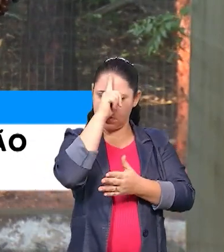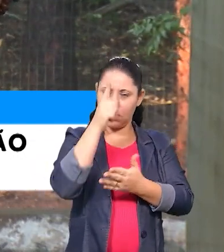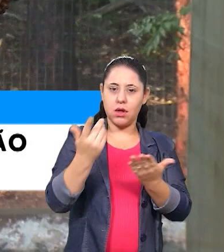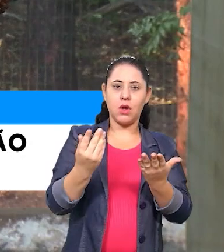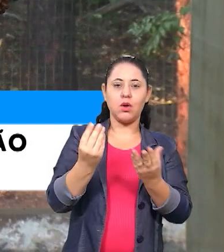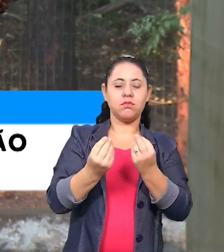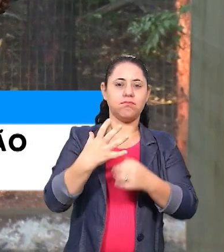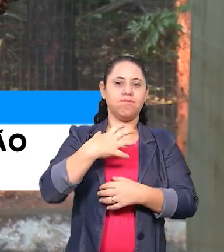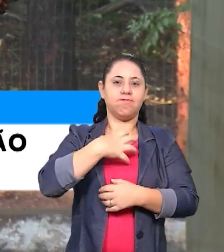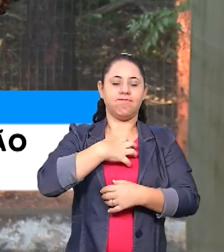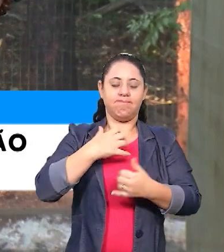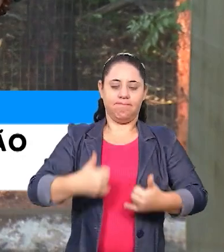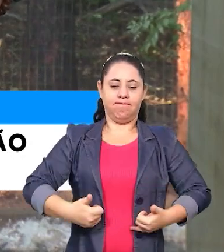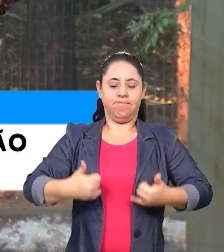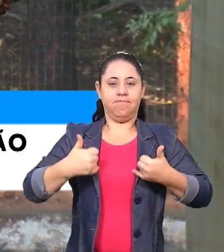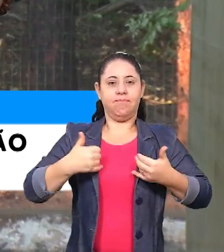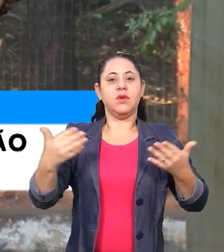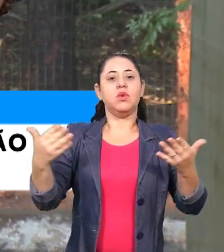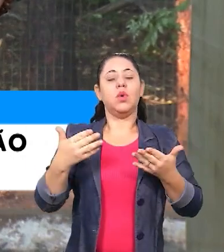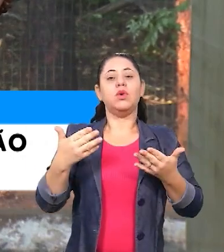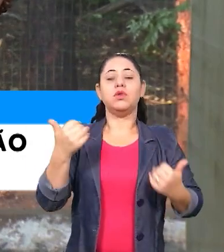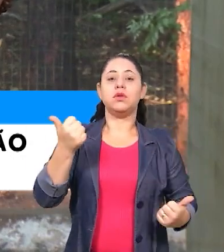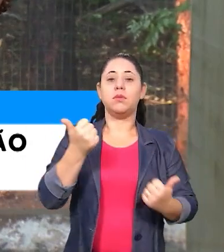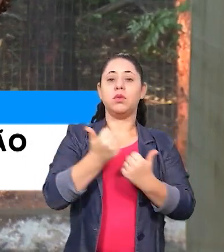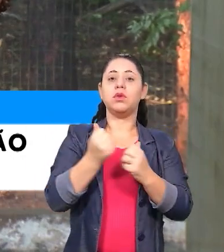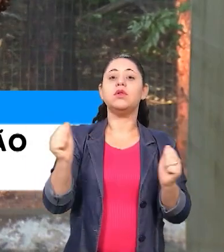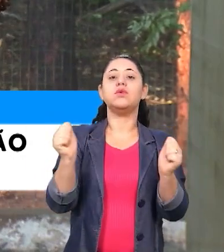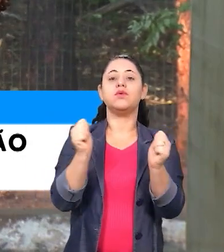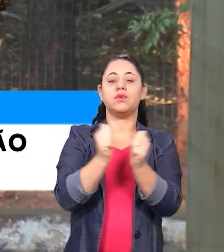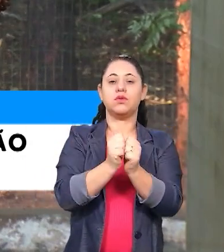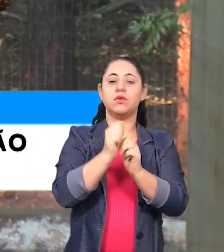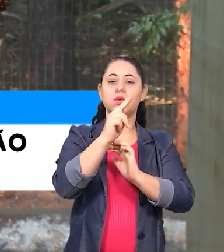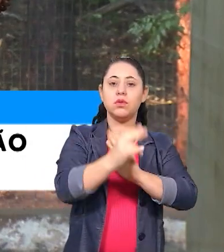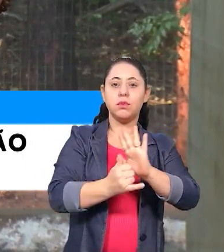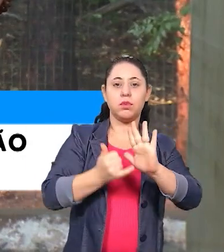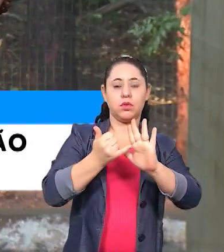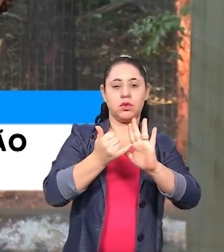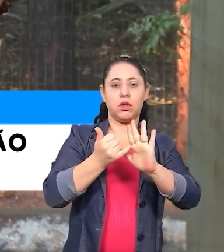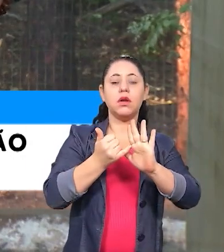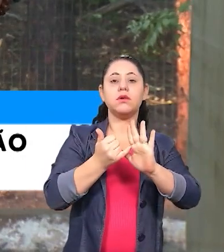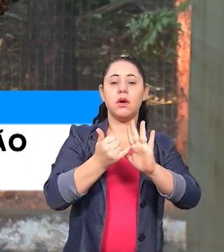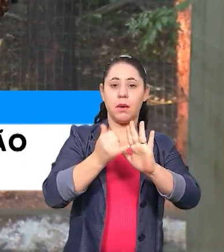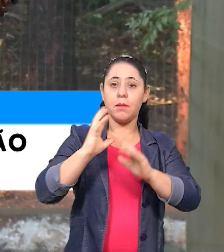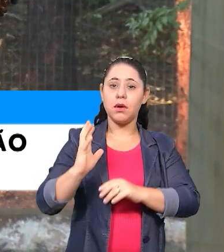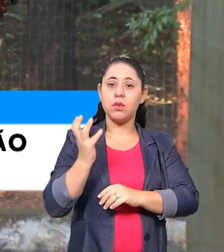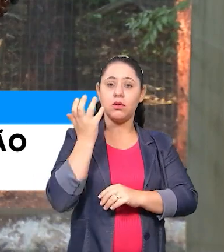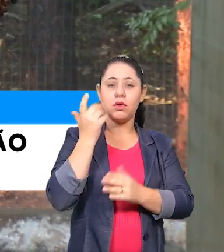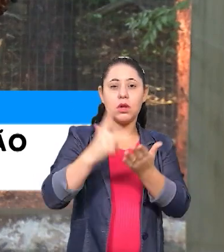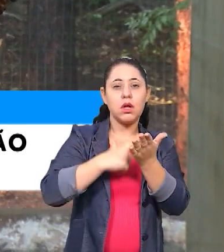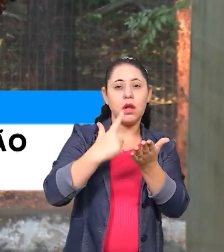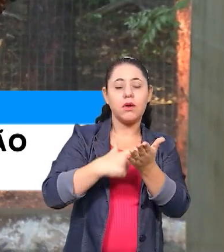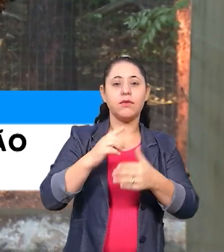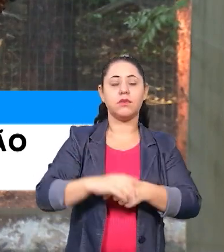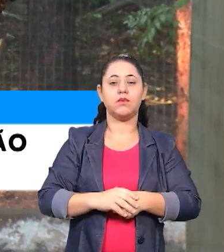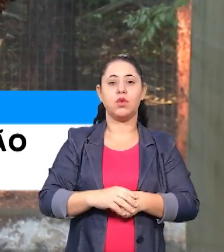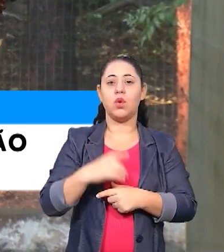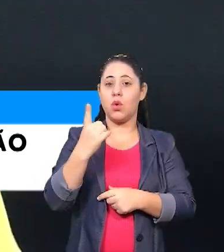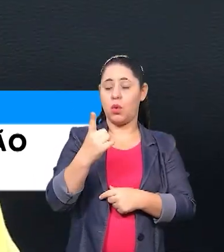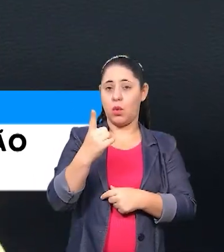me sensibilizo profundamente, me sinto assim, extremamente honrada de estar apoiando junto esse projeto para que esses livros